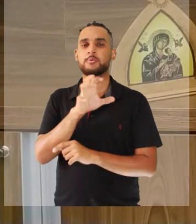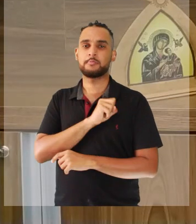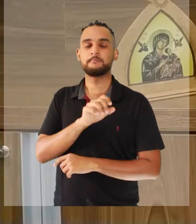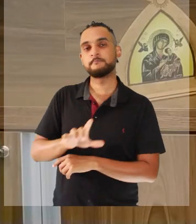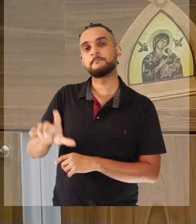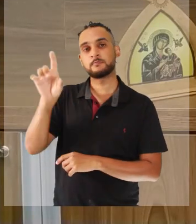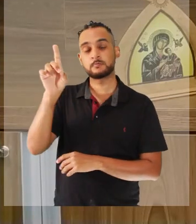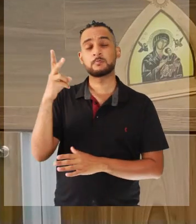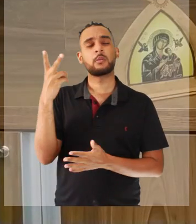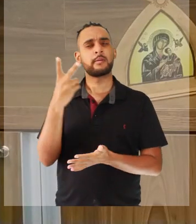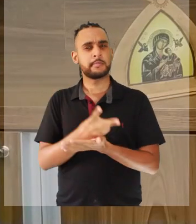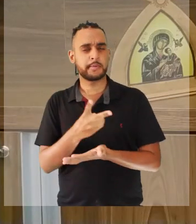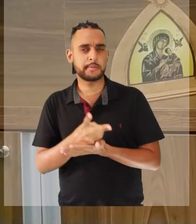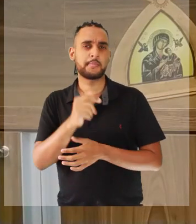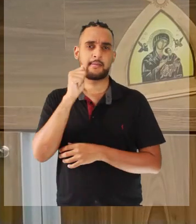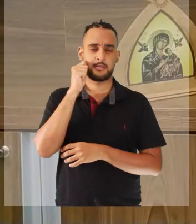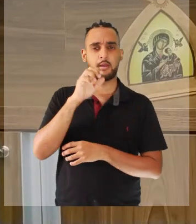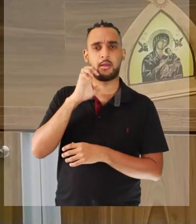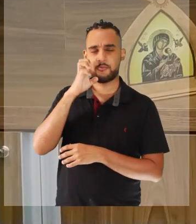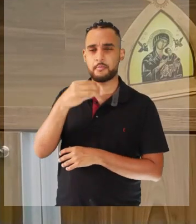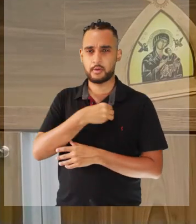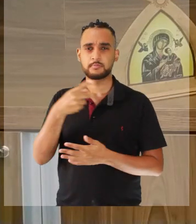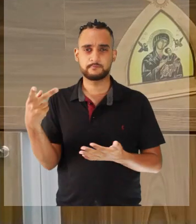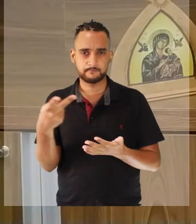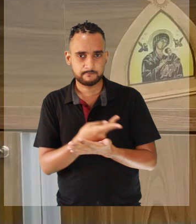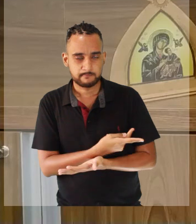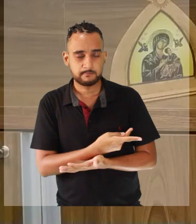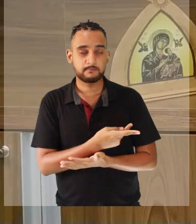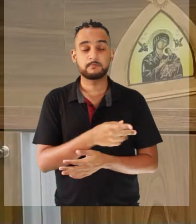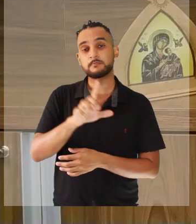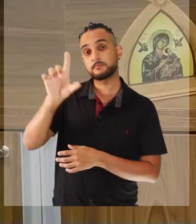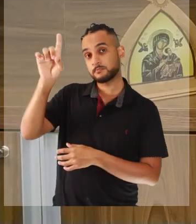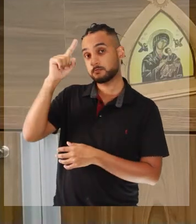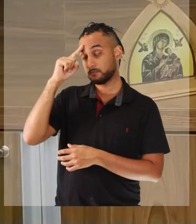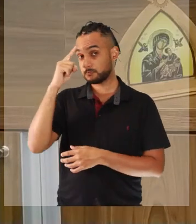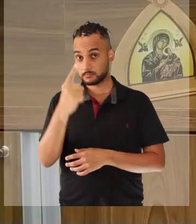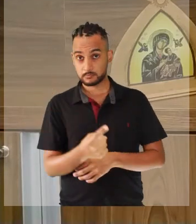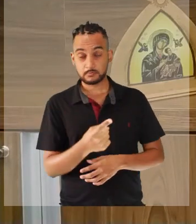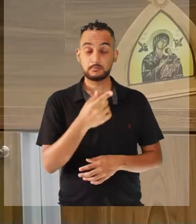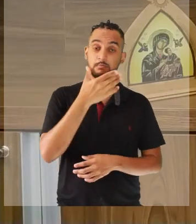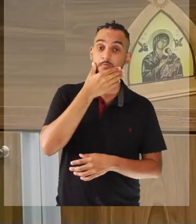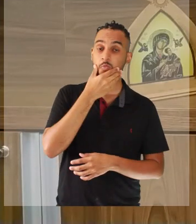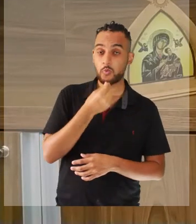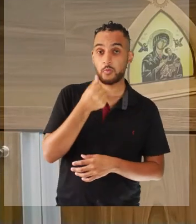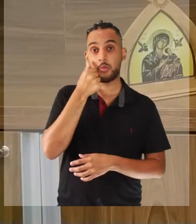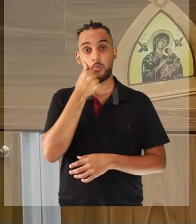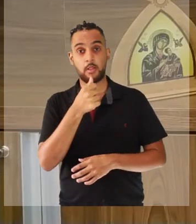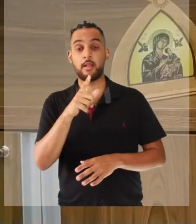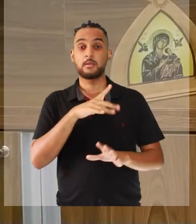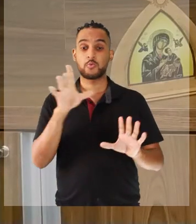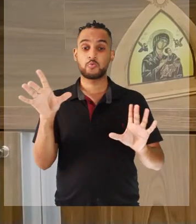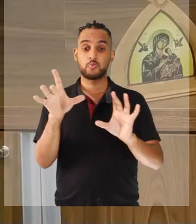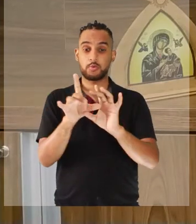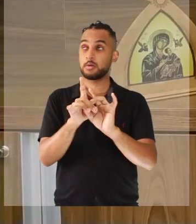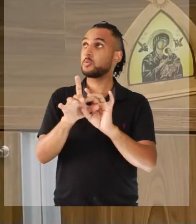ser expressão do amor divino. Mesmo quando Adão e Eva pecaram, o mandado de Deus de o homem e a